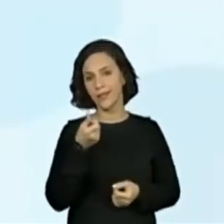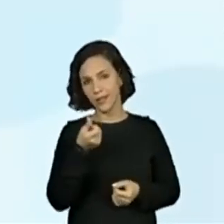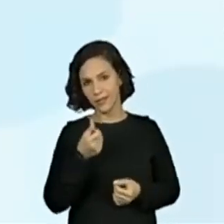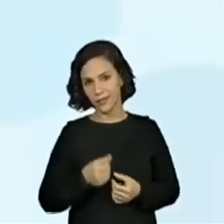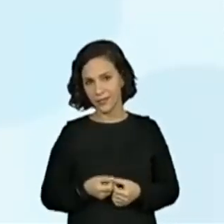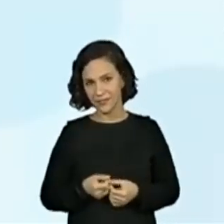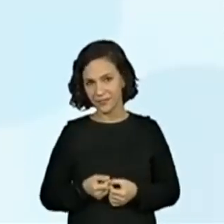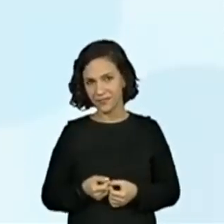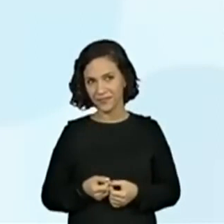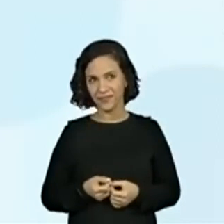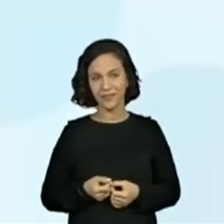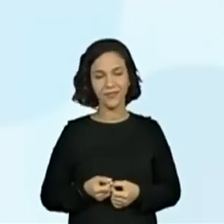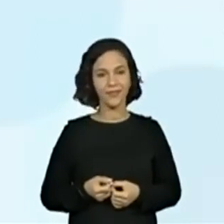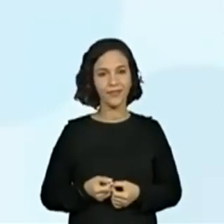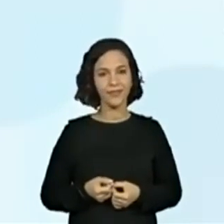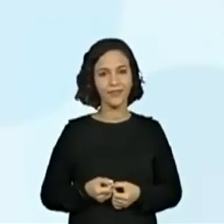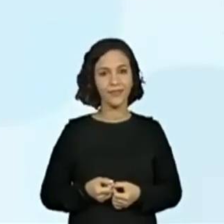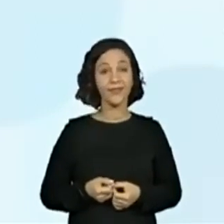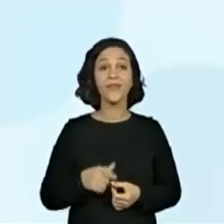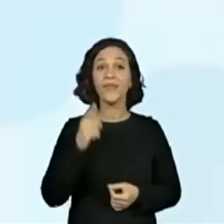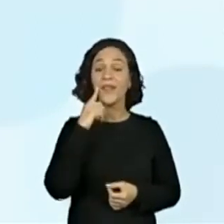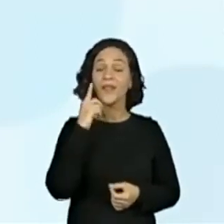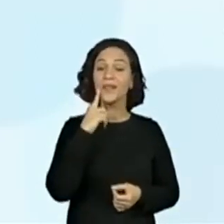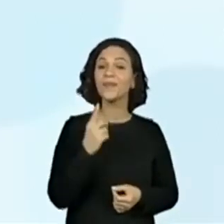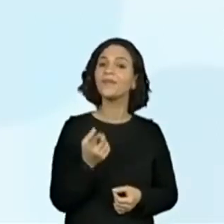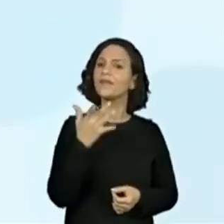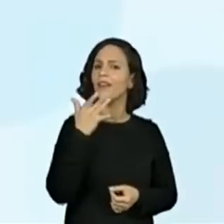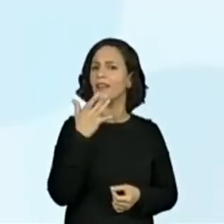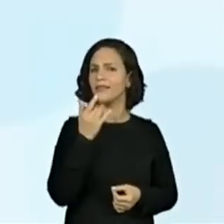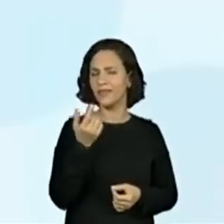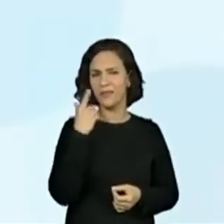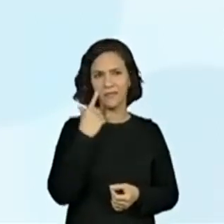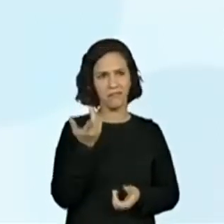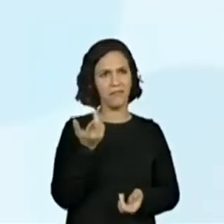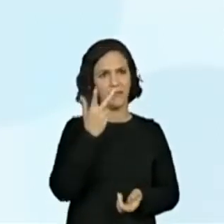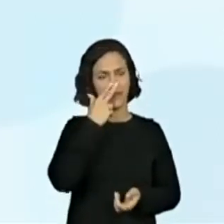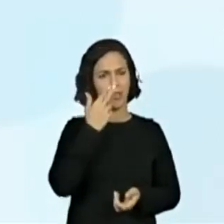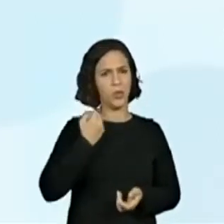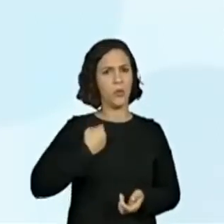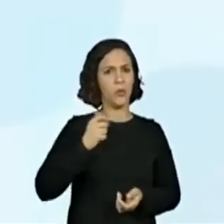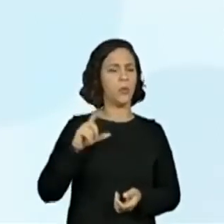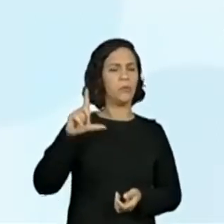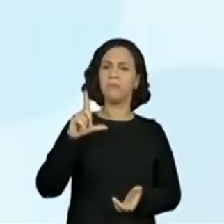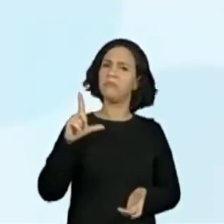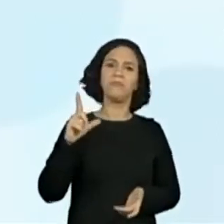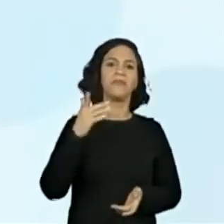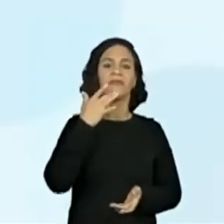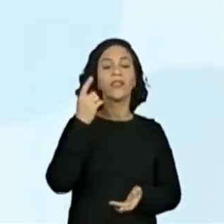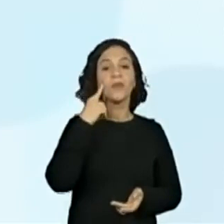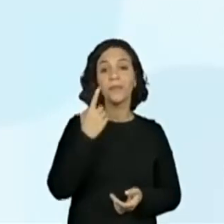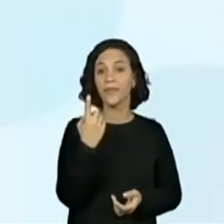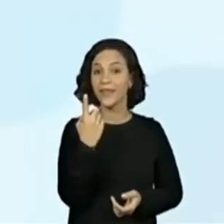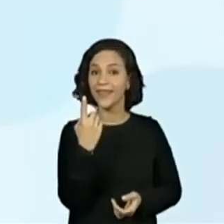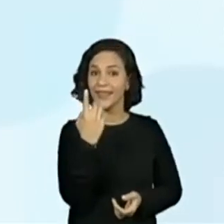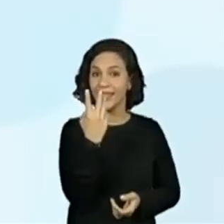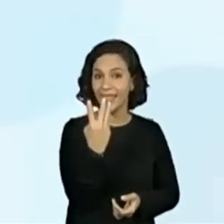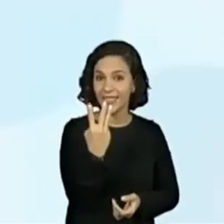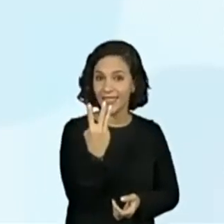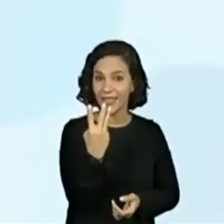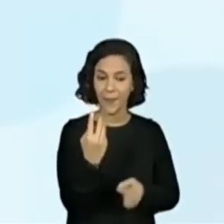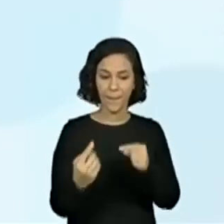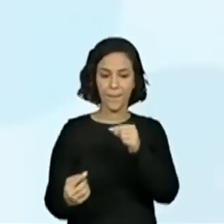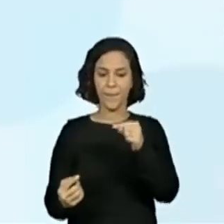6. Muito bem. E olha esse também, que fácil. Parece que o número é maior, mas fica muito simples.